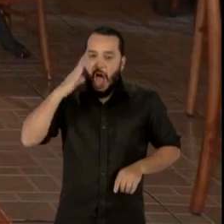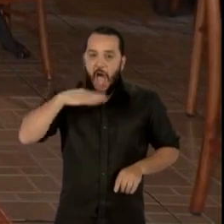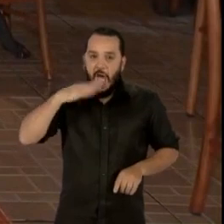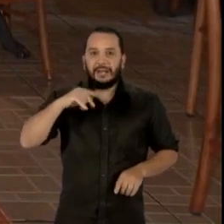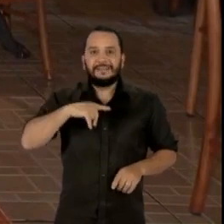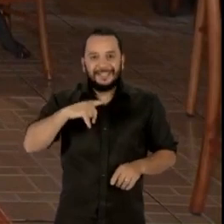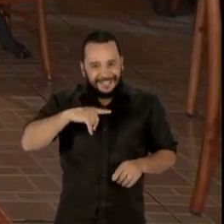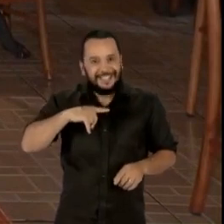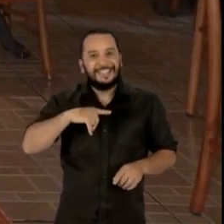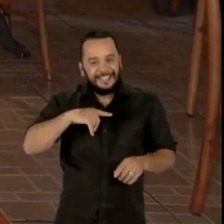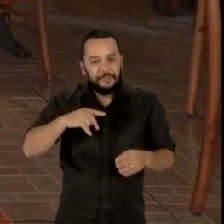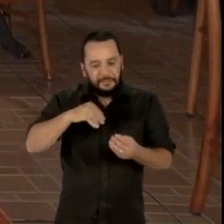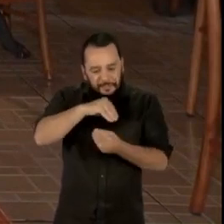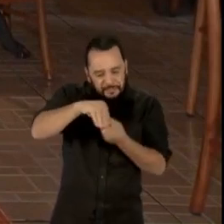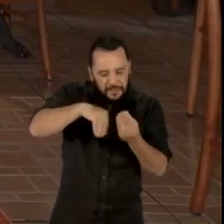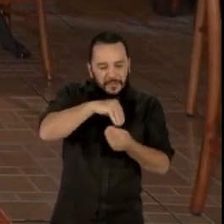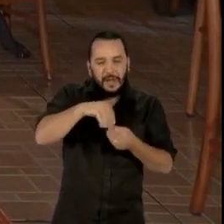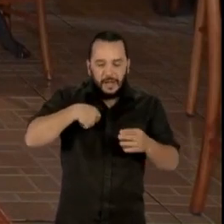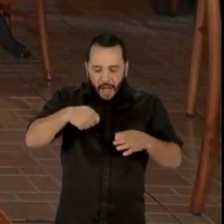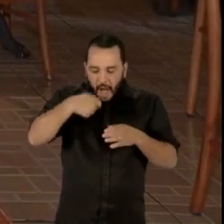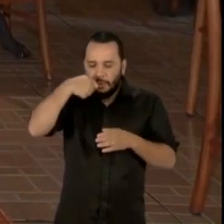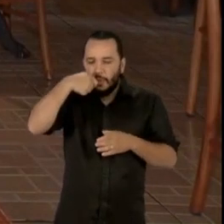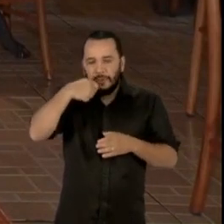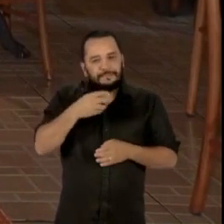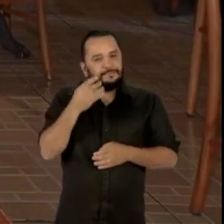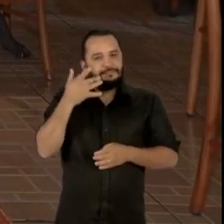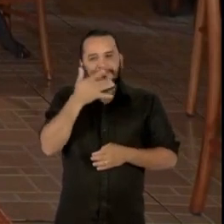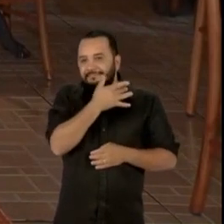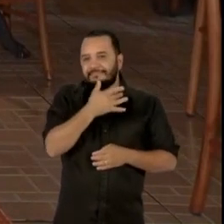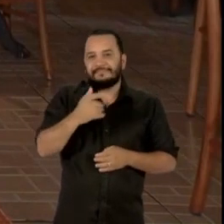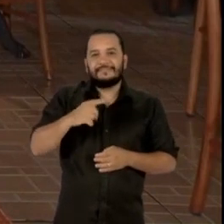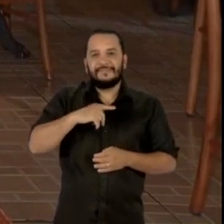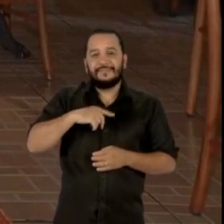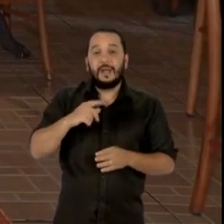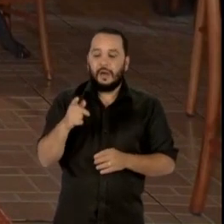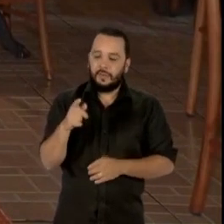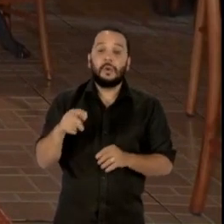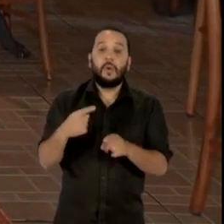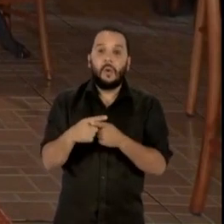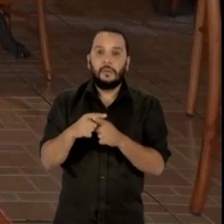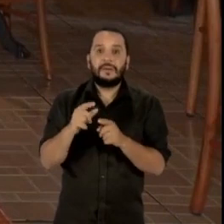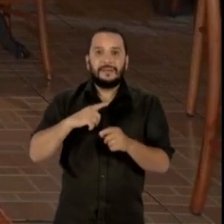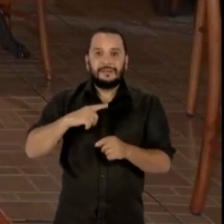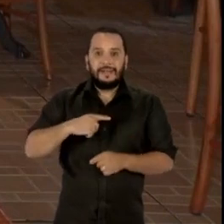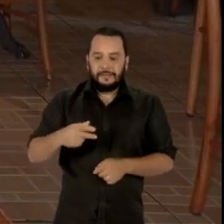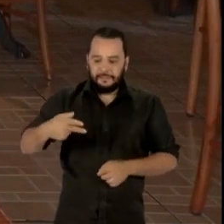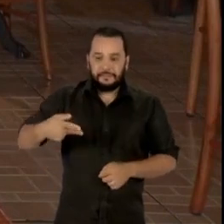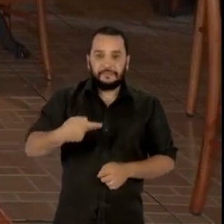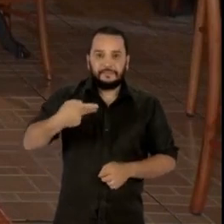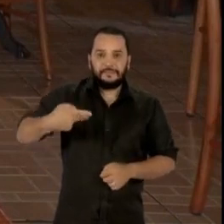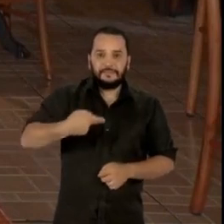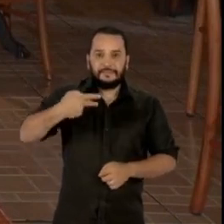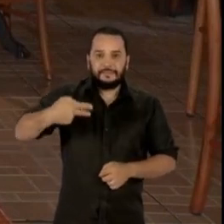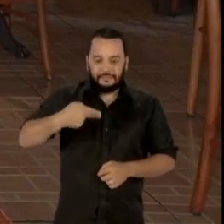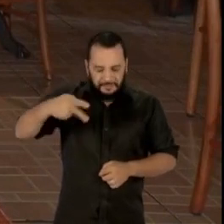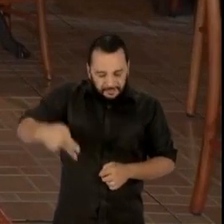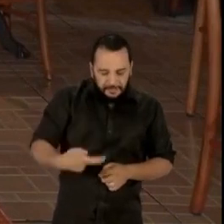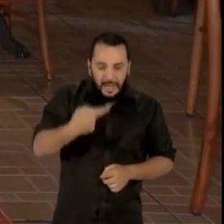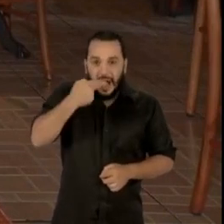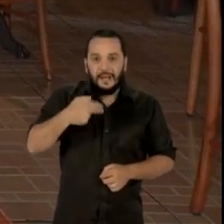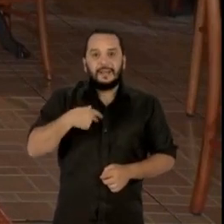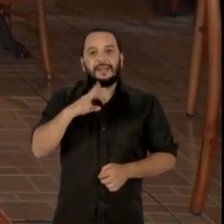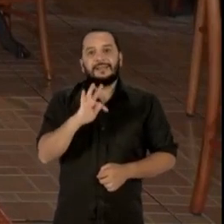misturado ao tucupi dá um gostinho a mais e como ela só com um palito nesse restaurante em são paulo o tacacá